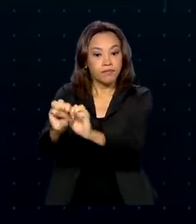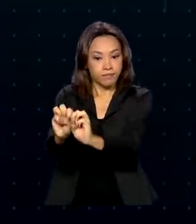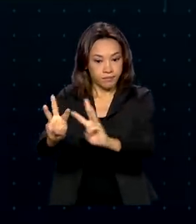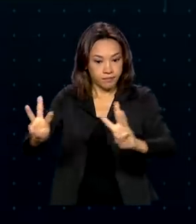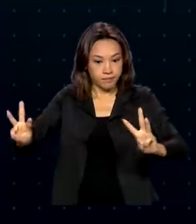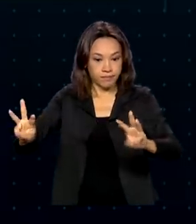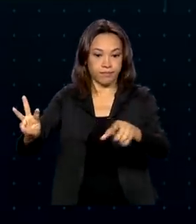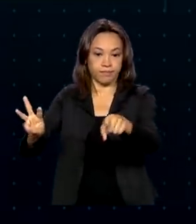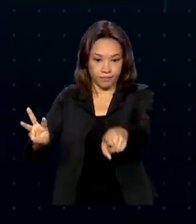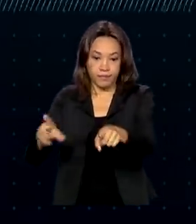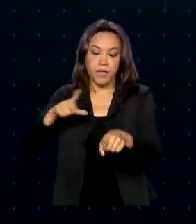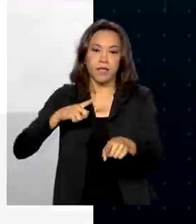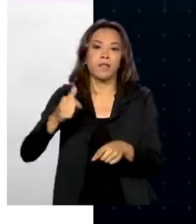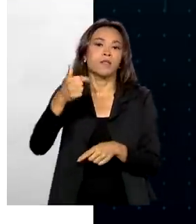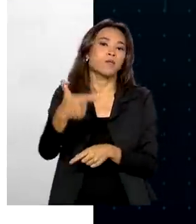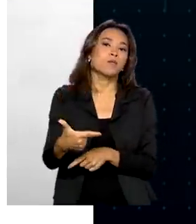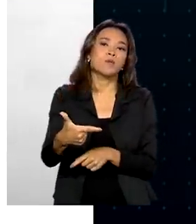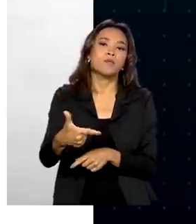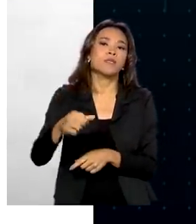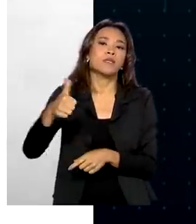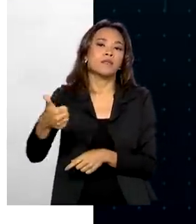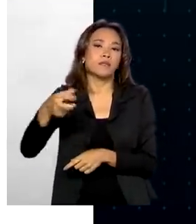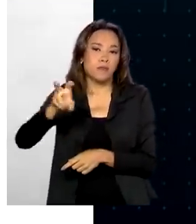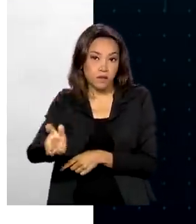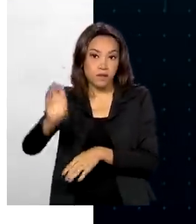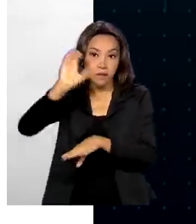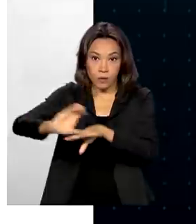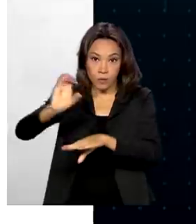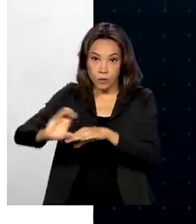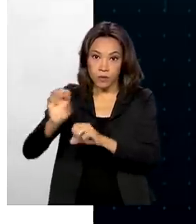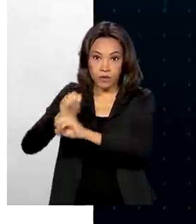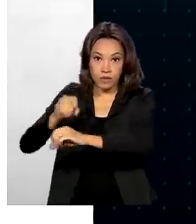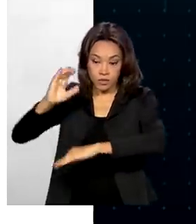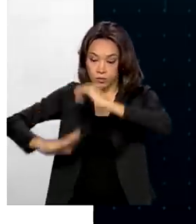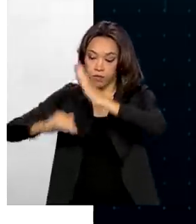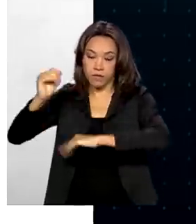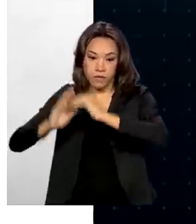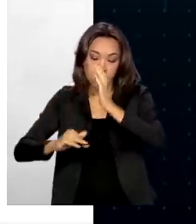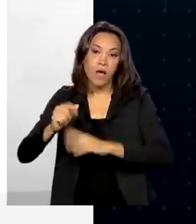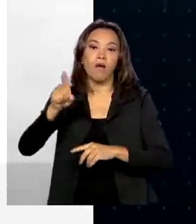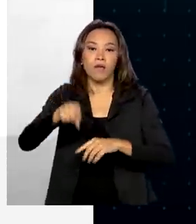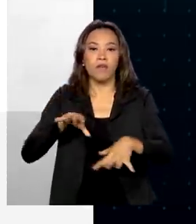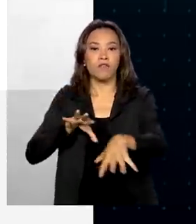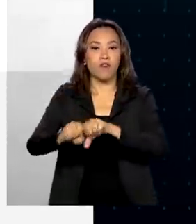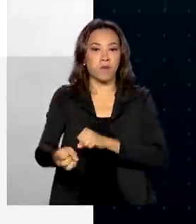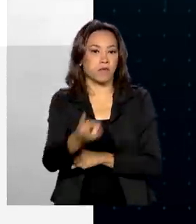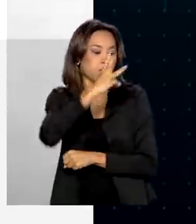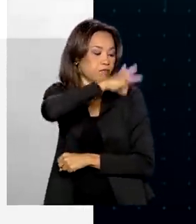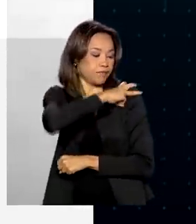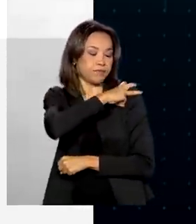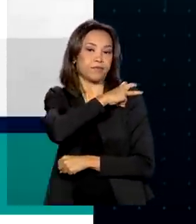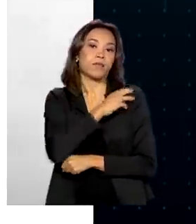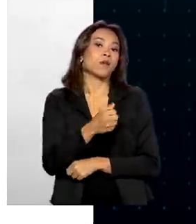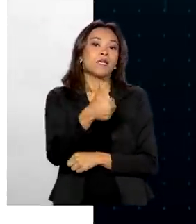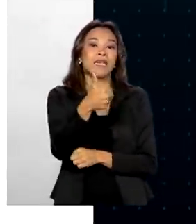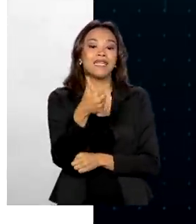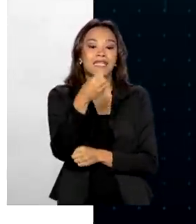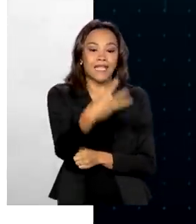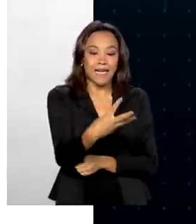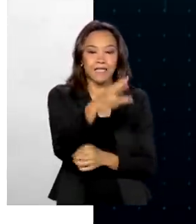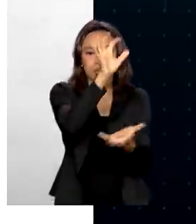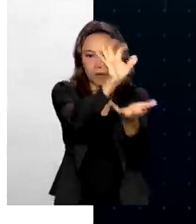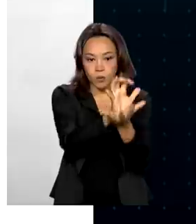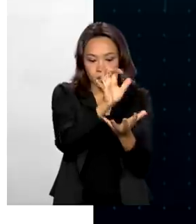e conta com 215 cursos de educação profissional técnica de nível médio distribuídos em 13 diferentes